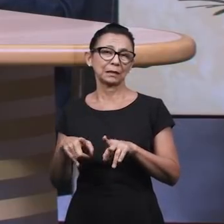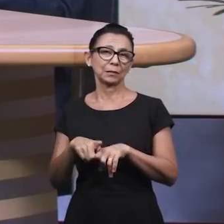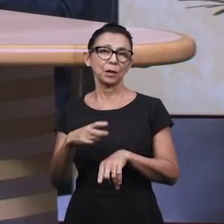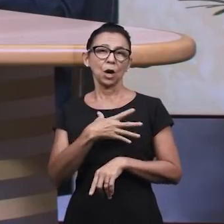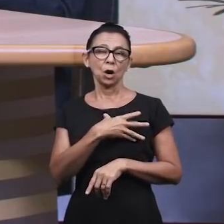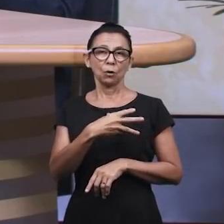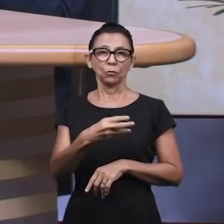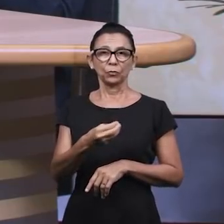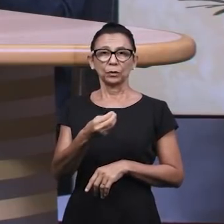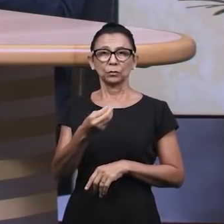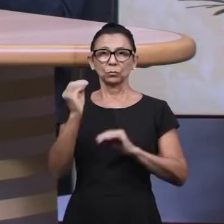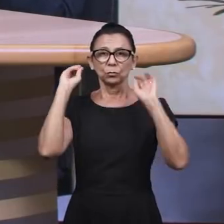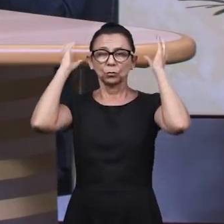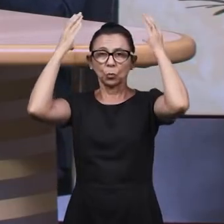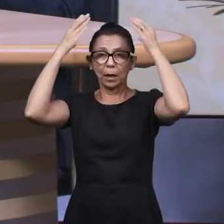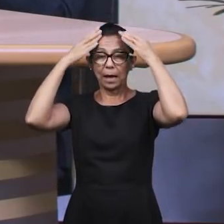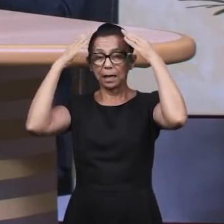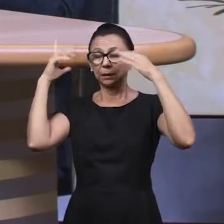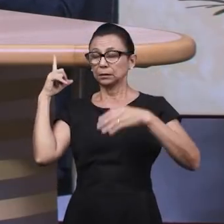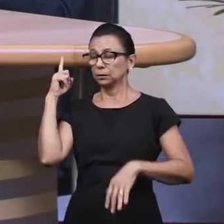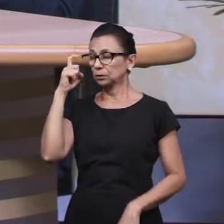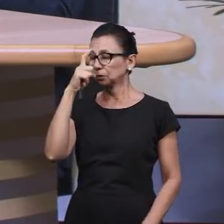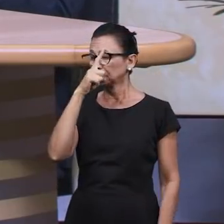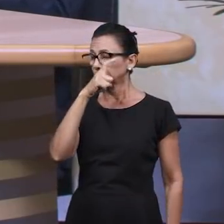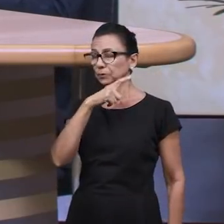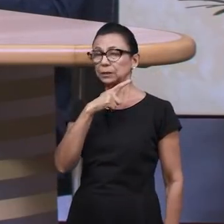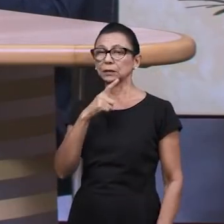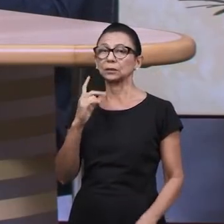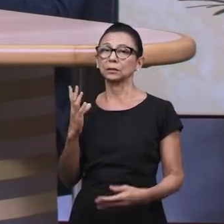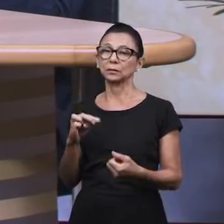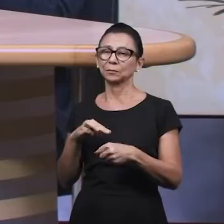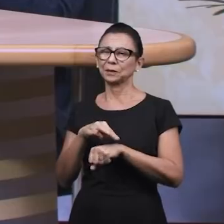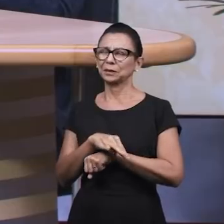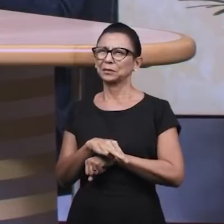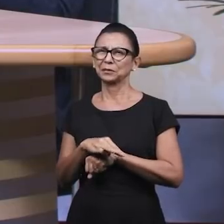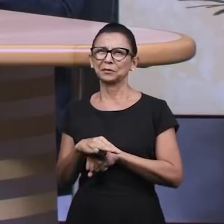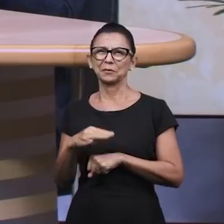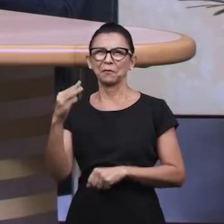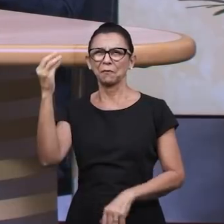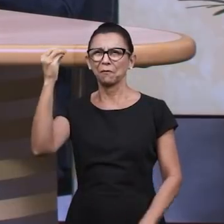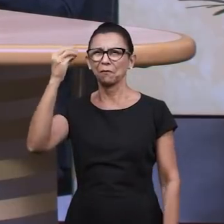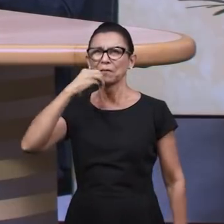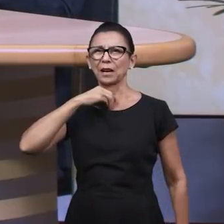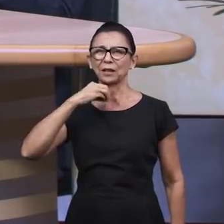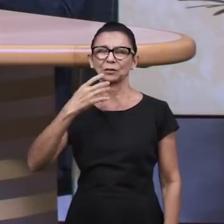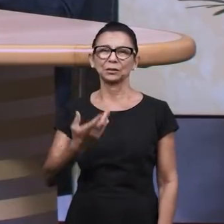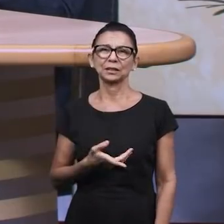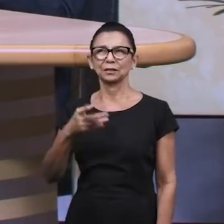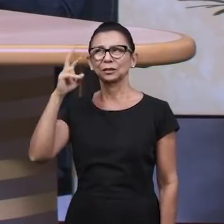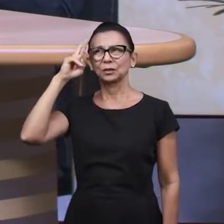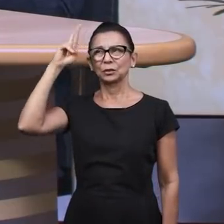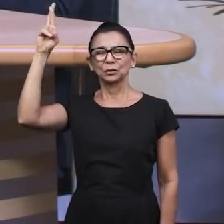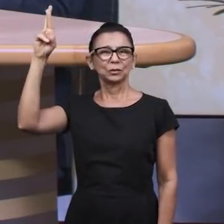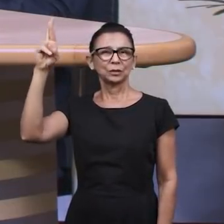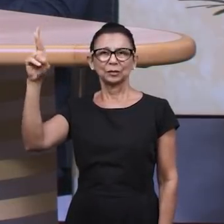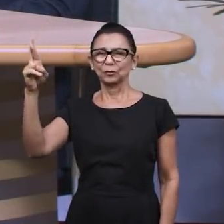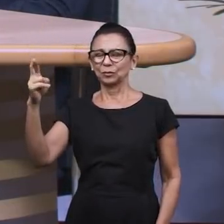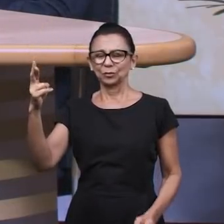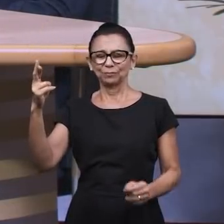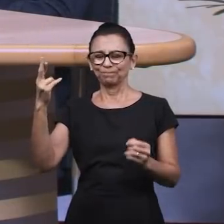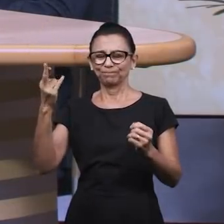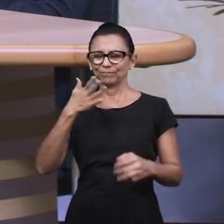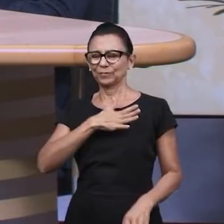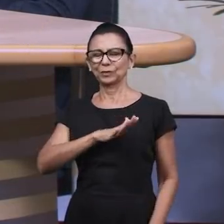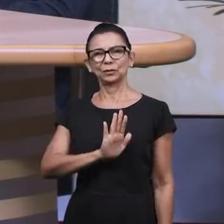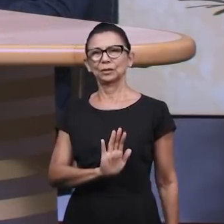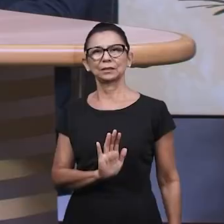dessa condição, porque o ministério do sacerdote Eli era um ministério descaído da graça de Deus, né? Então era